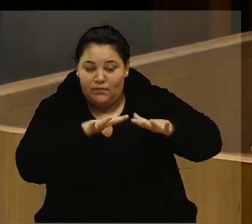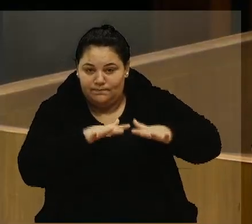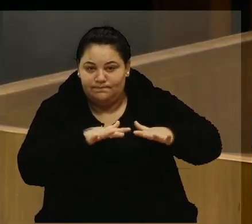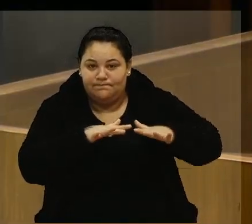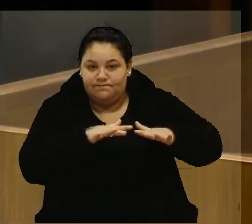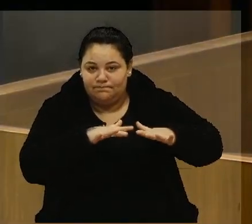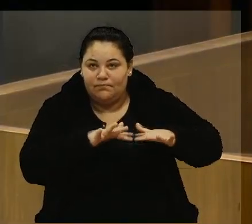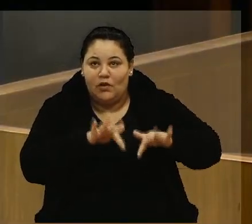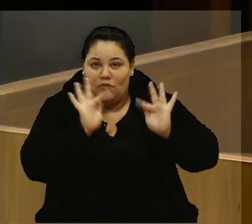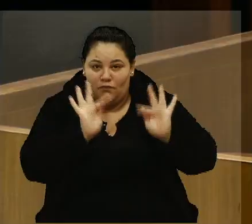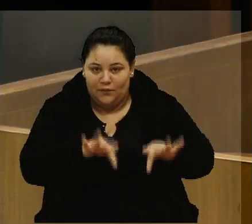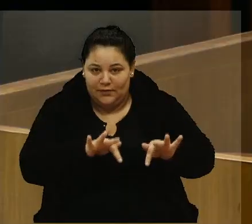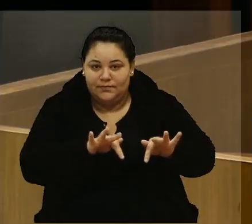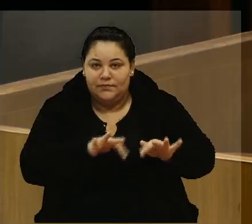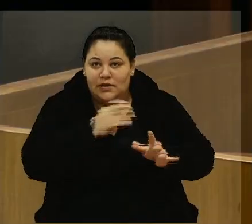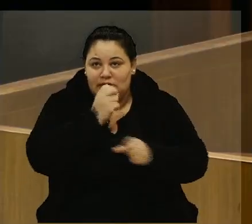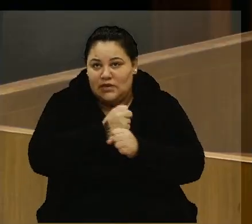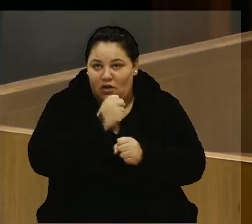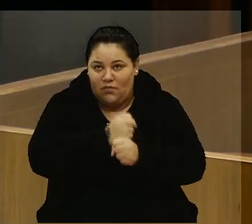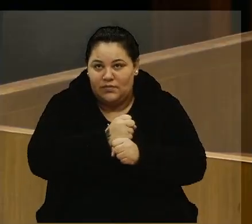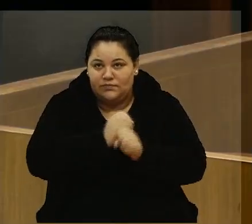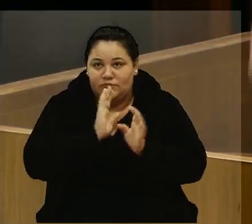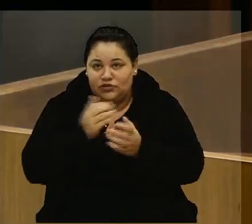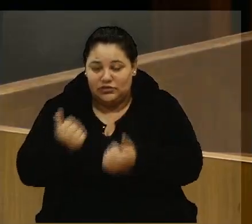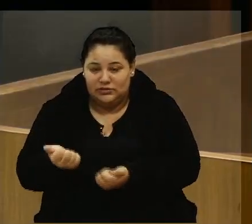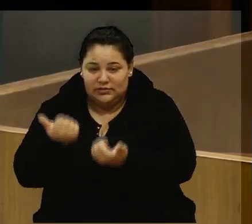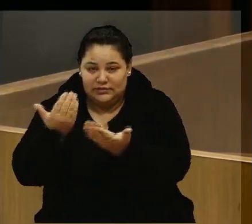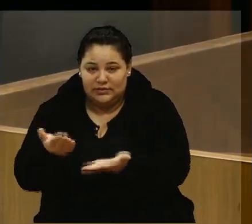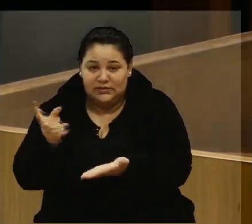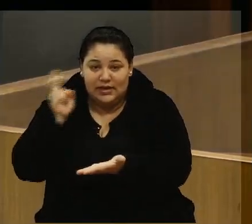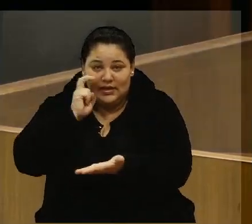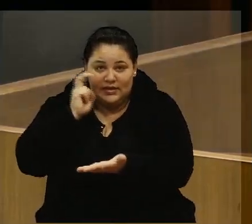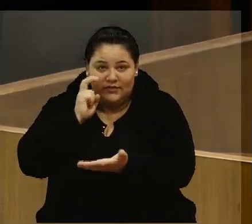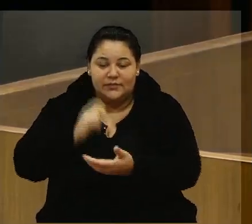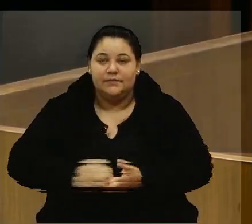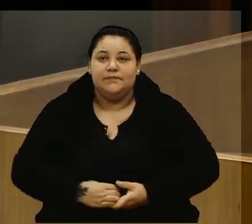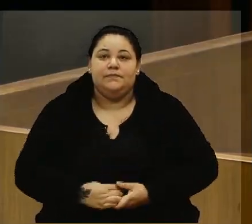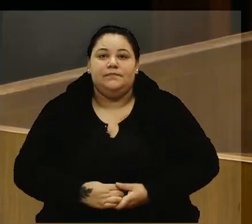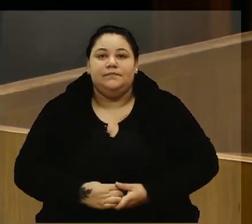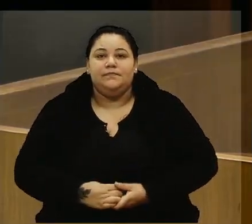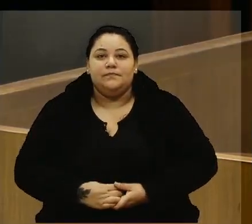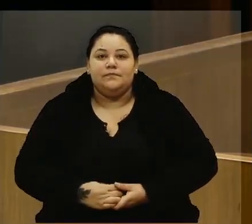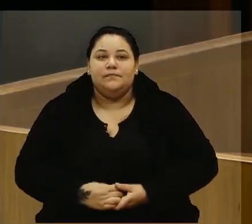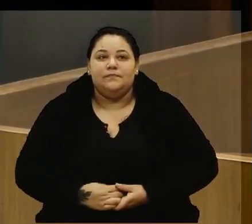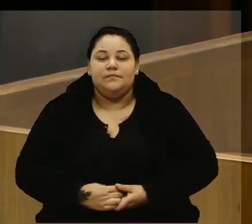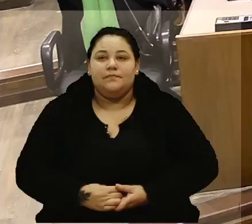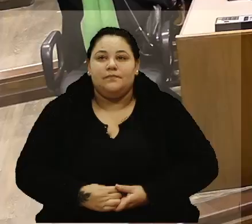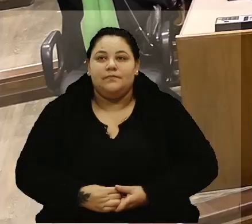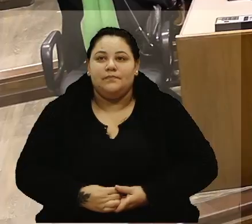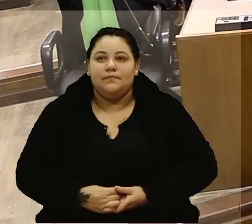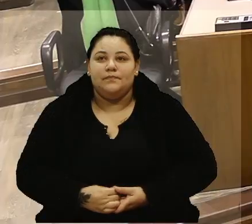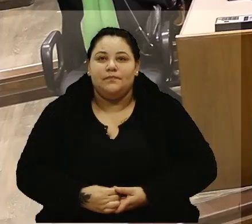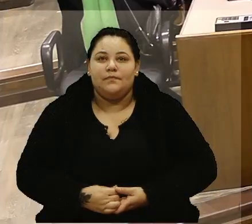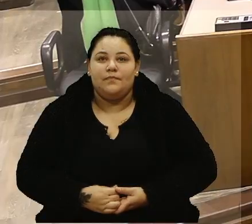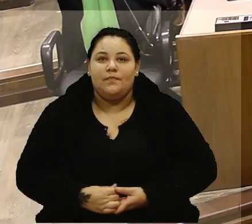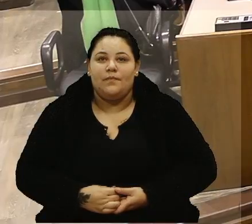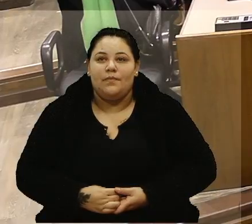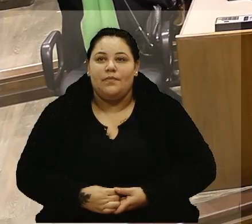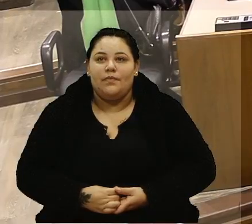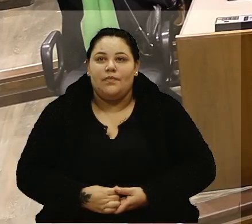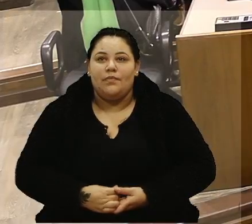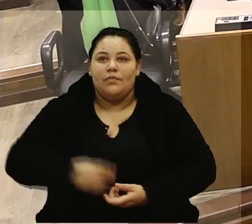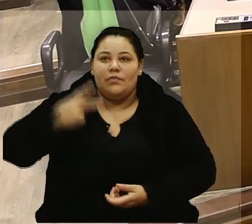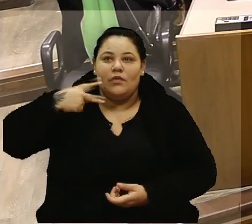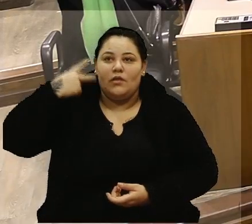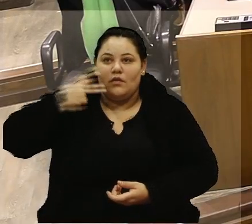sanados com esse pacote de obras que será lançado na quinta-feira. Essa é a parte, vereadora Daiane. Vereador Rafael, parabéns por